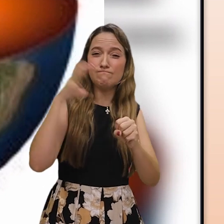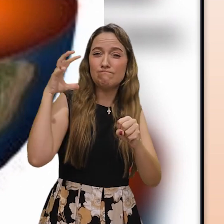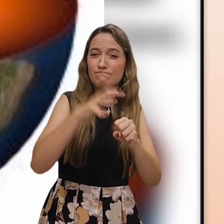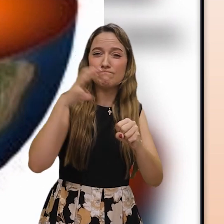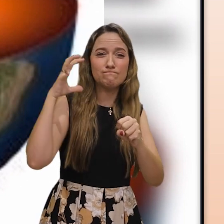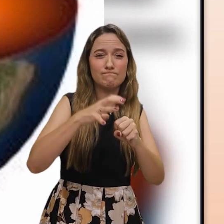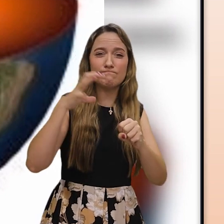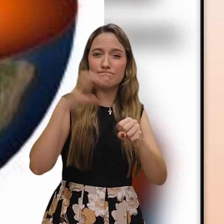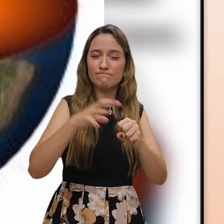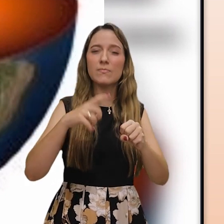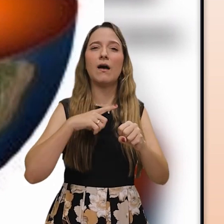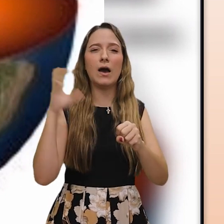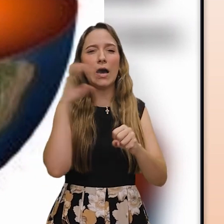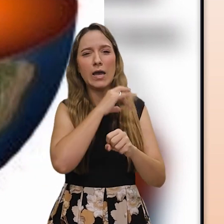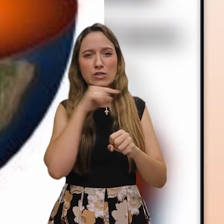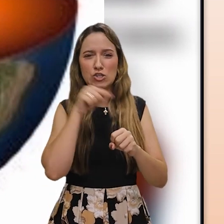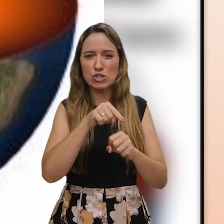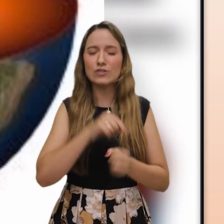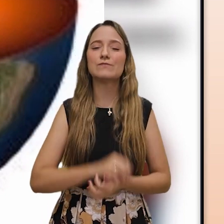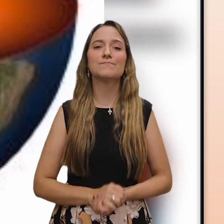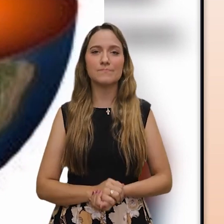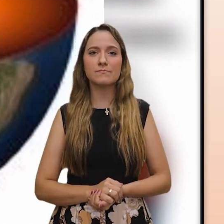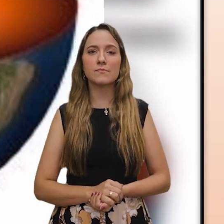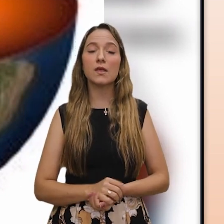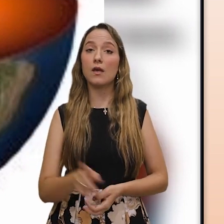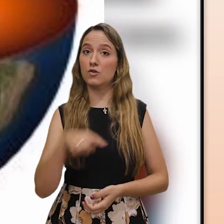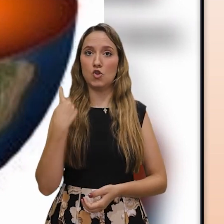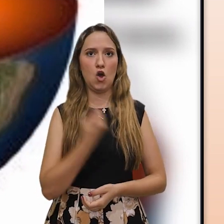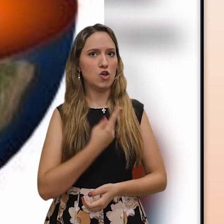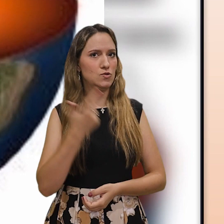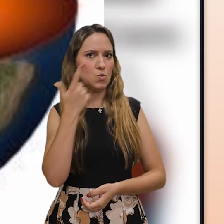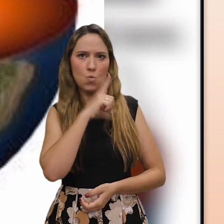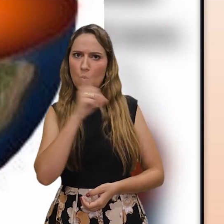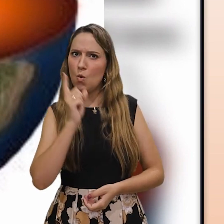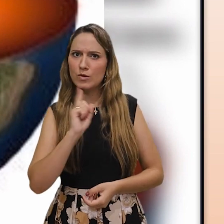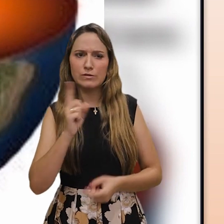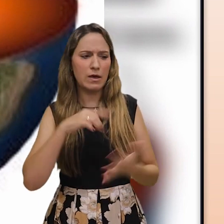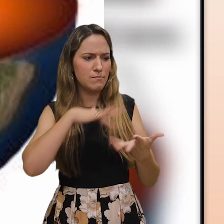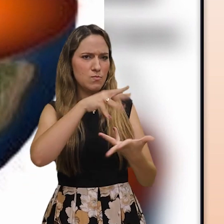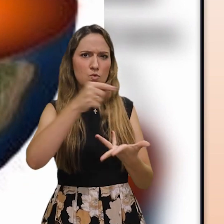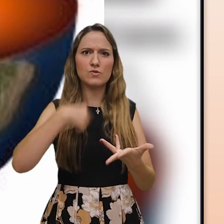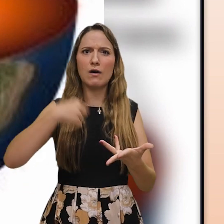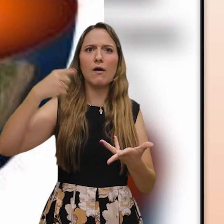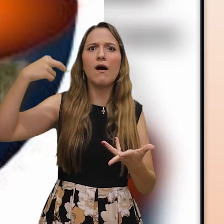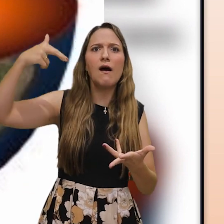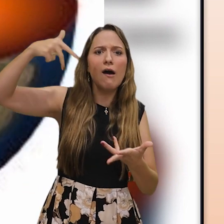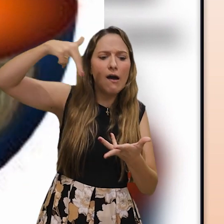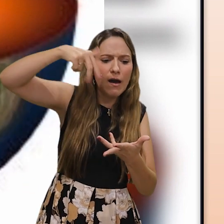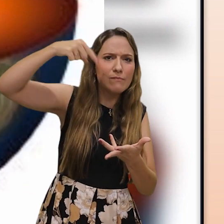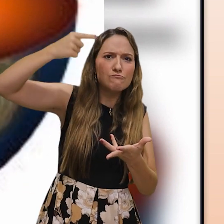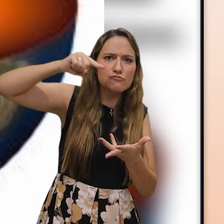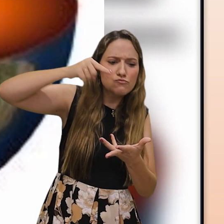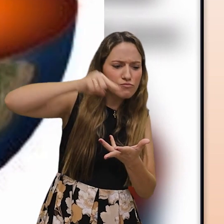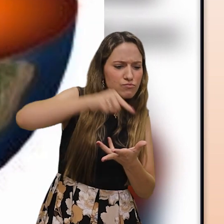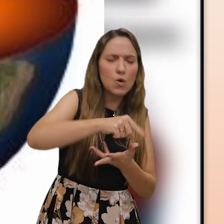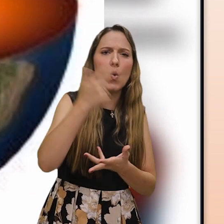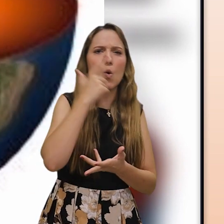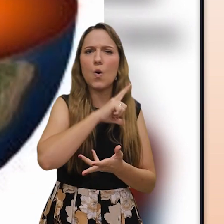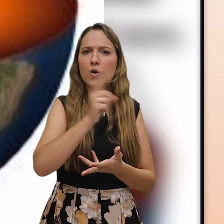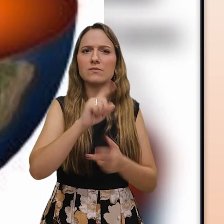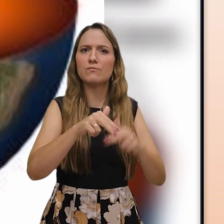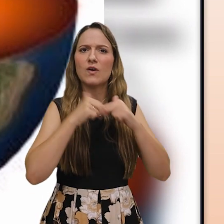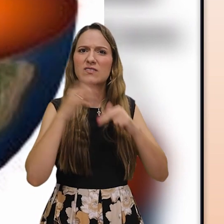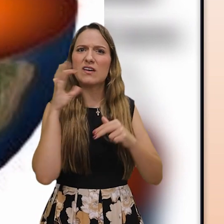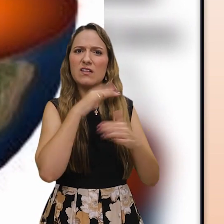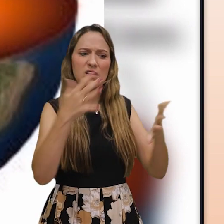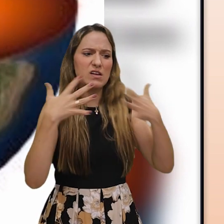dá especialmente devido à grande pressão a que está submetido. Apesar de não ser possível estar nessas regiões